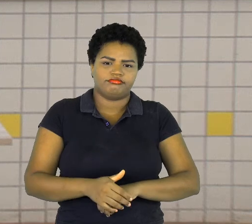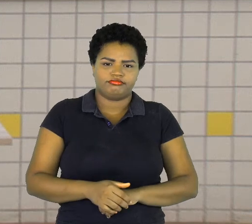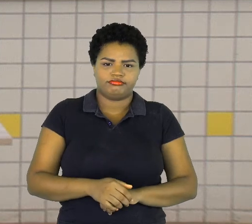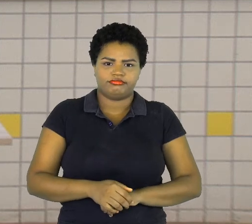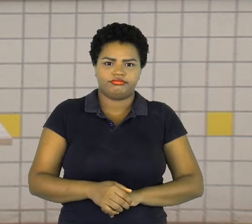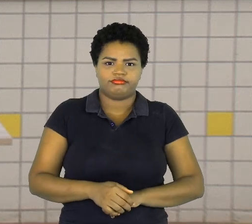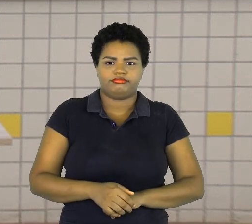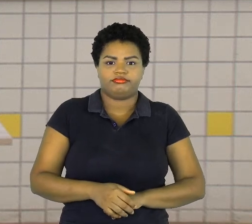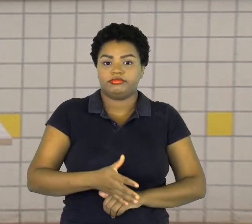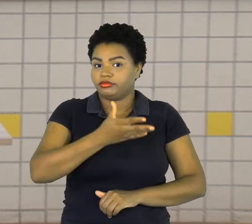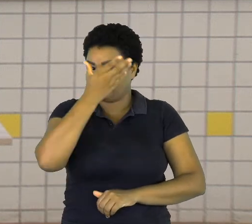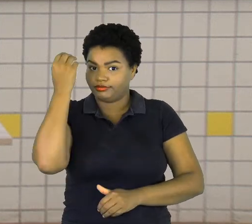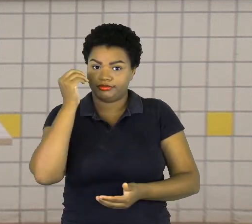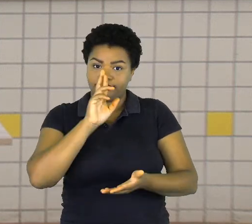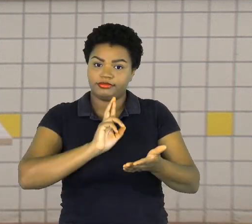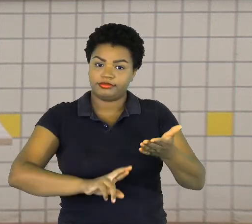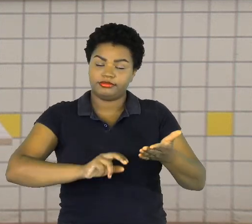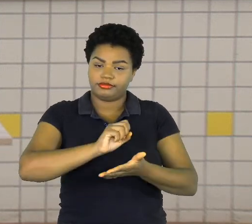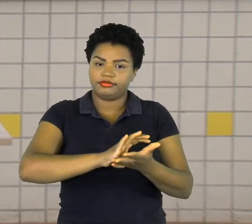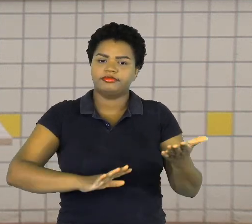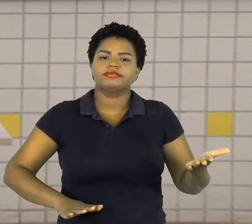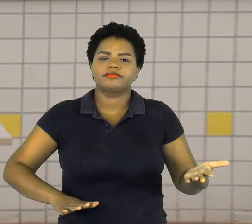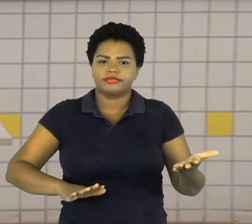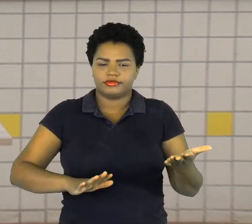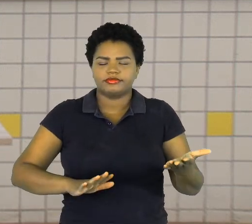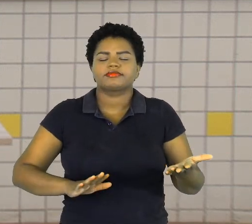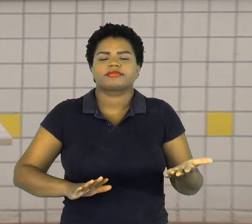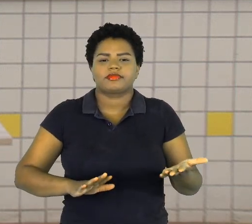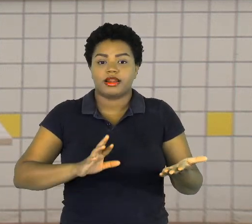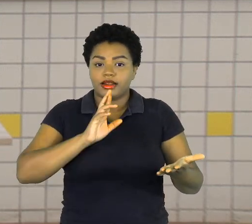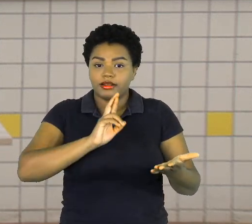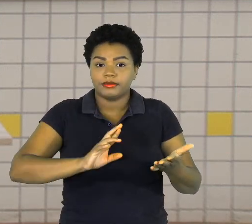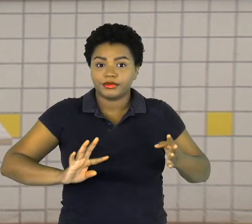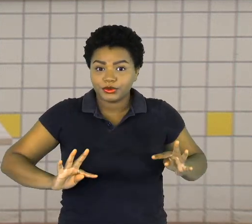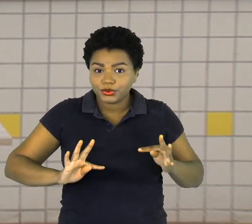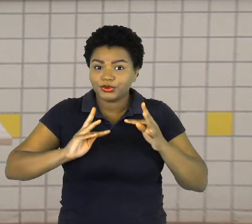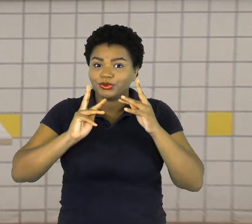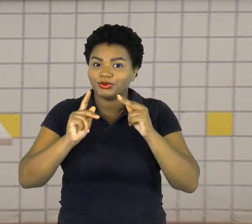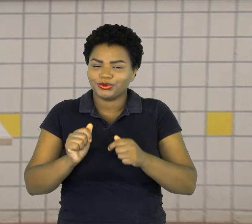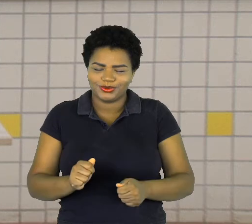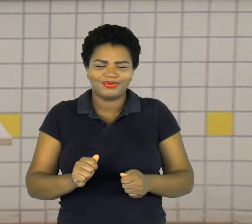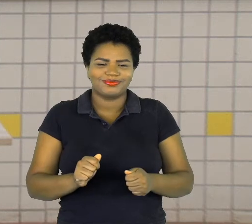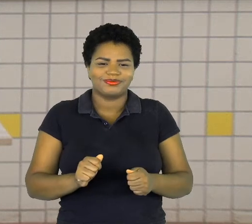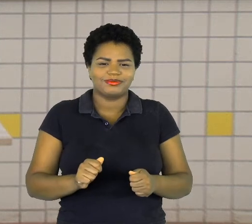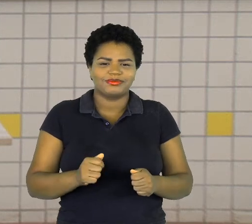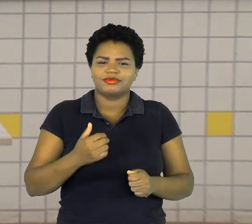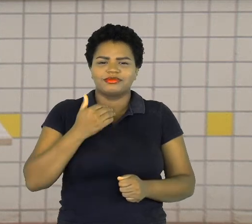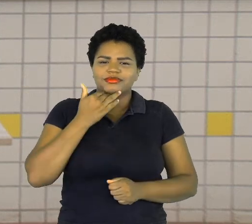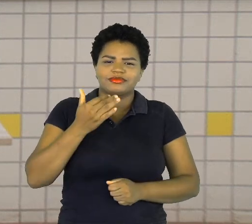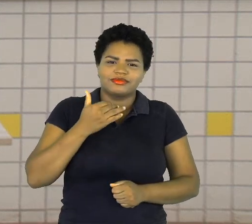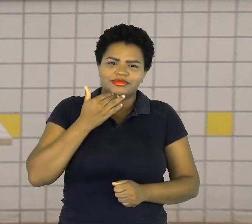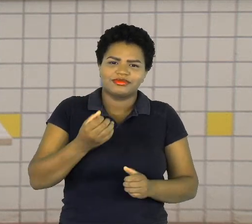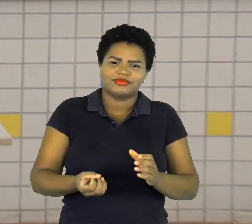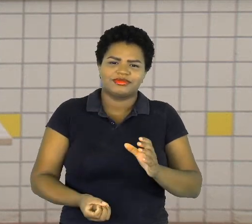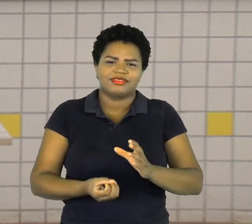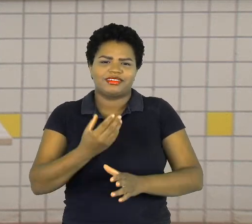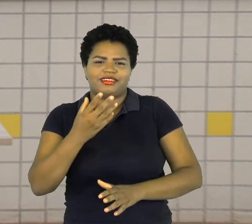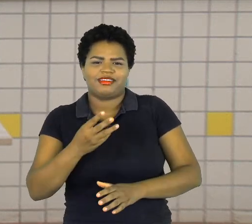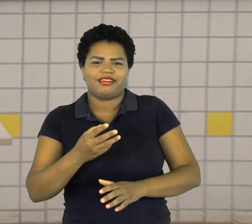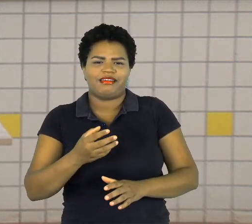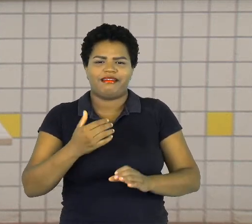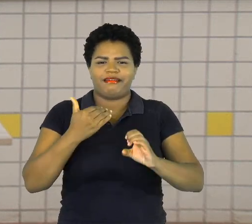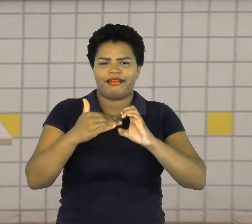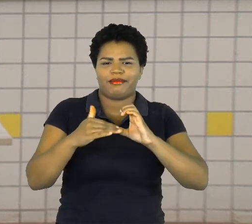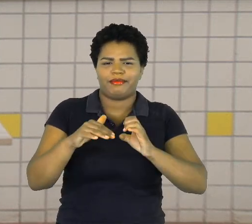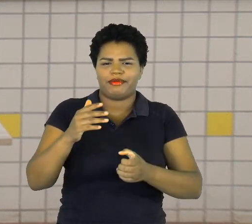não deixe de responder as questões. E é para responder todas, tá? E não adianta você criar e-mail falso, colocar